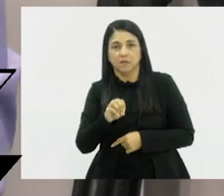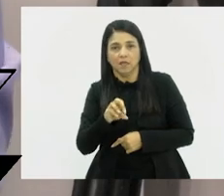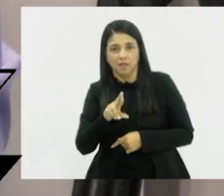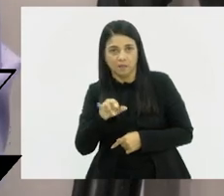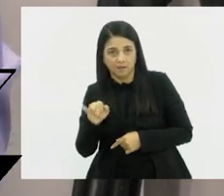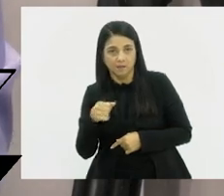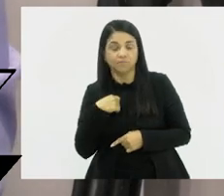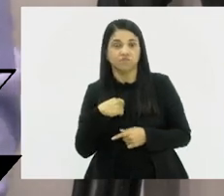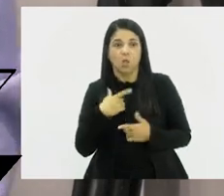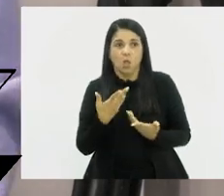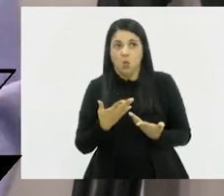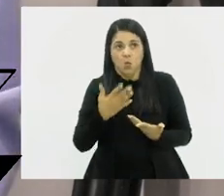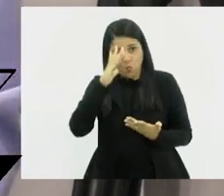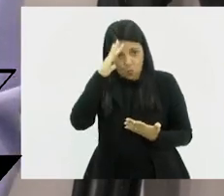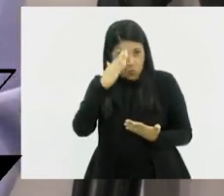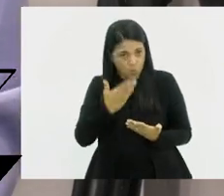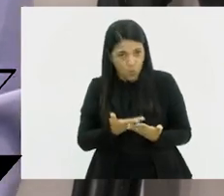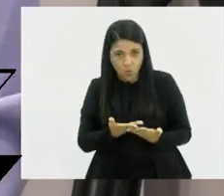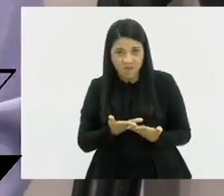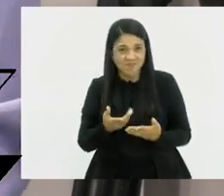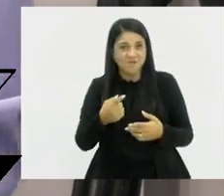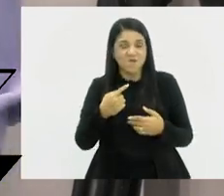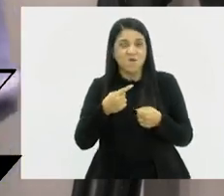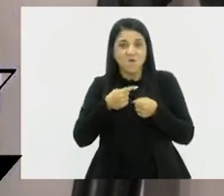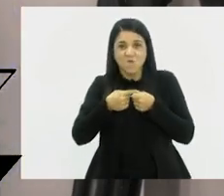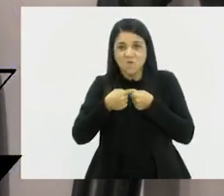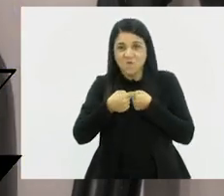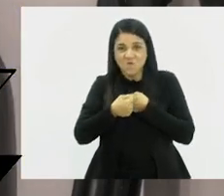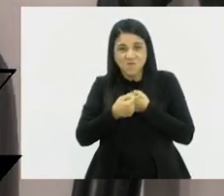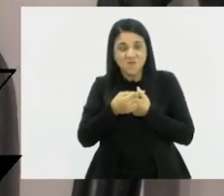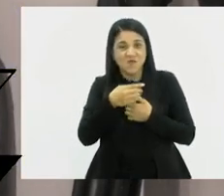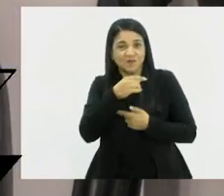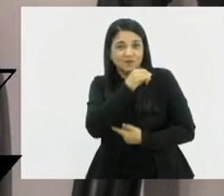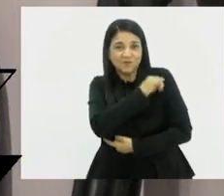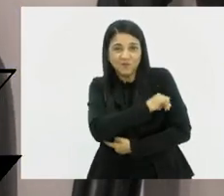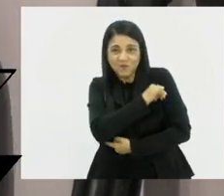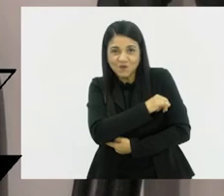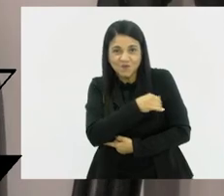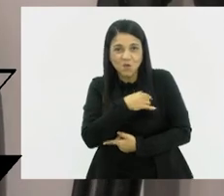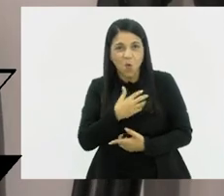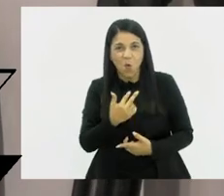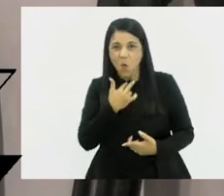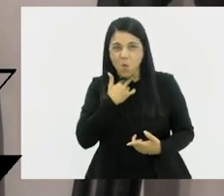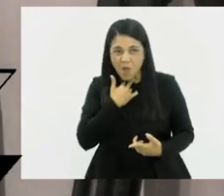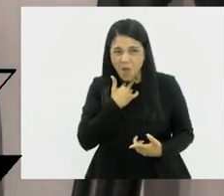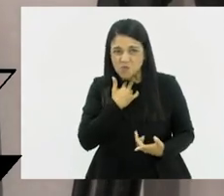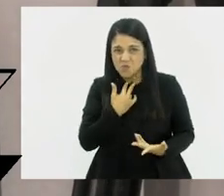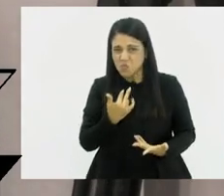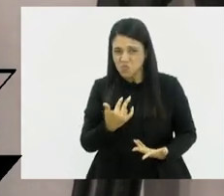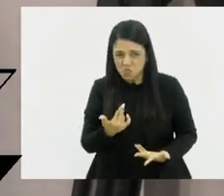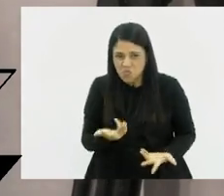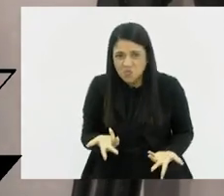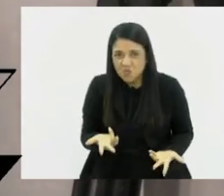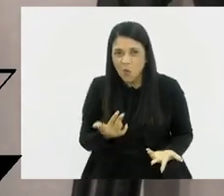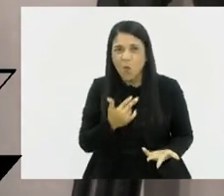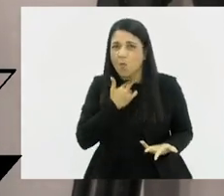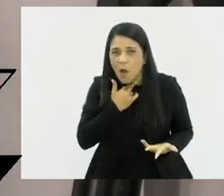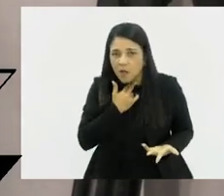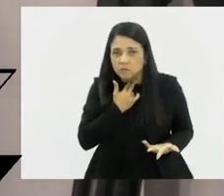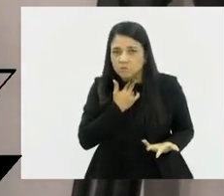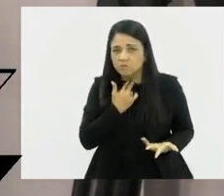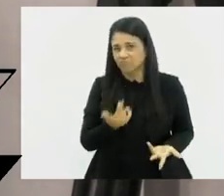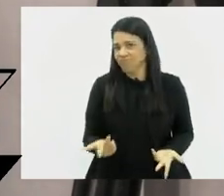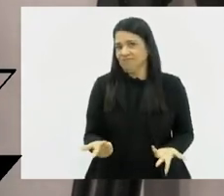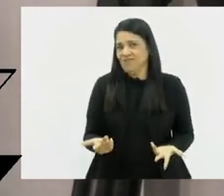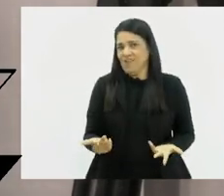crer e acreditar que o município do Rio de Janeiro esteja mais ocupado por uma pauta tão importante, tão necessária para a